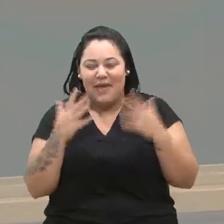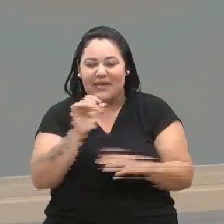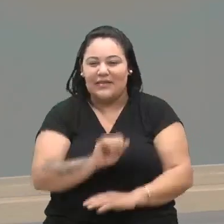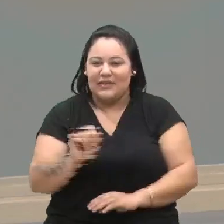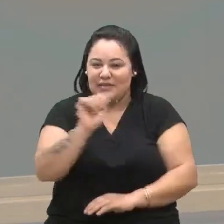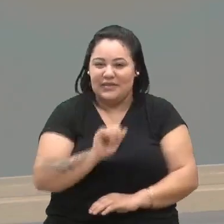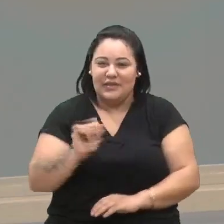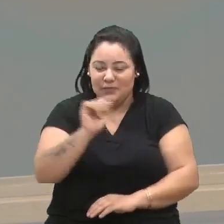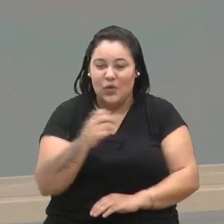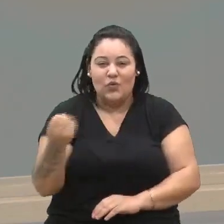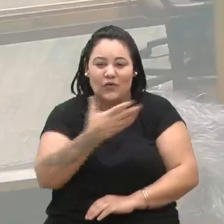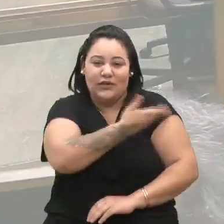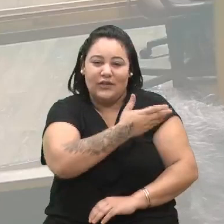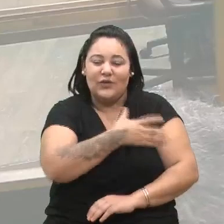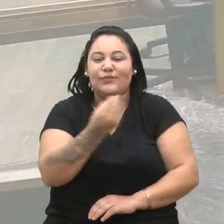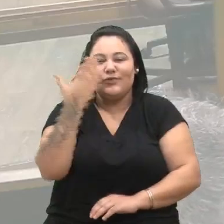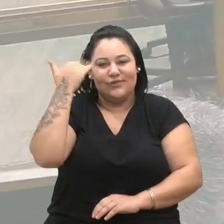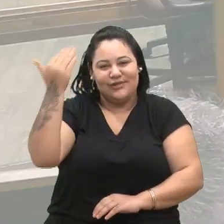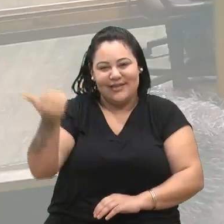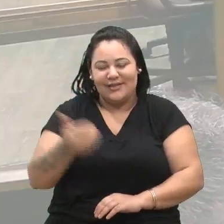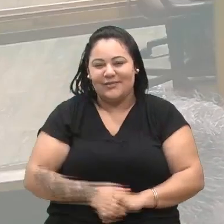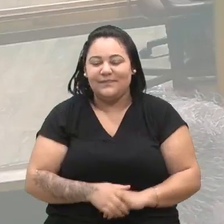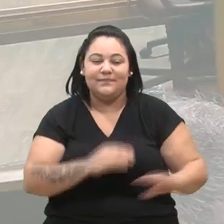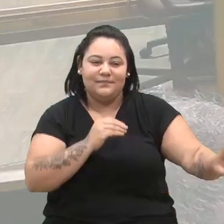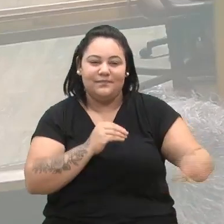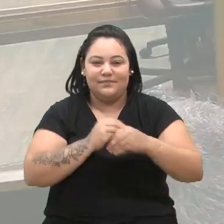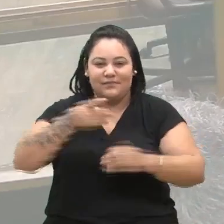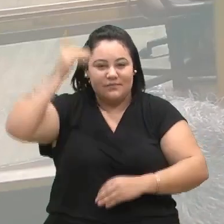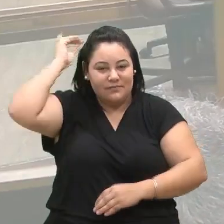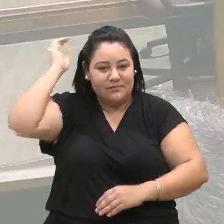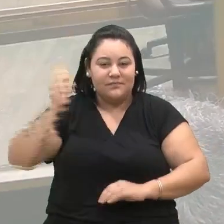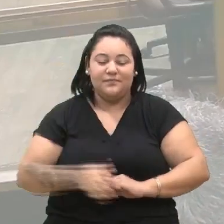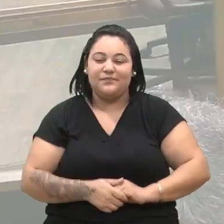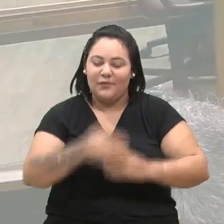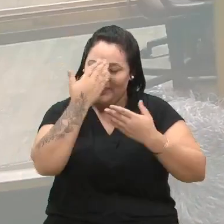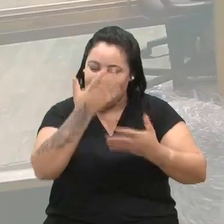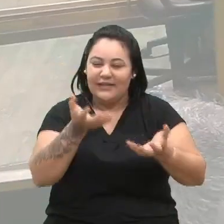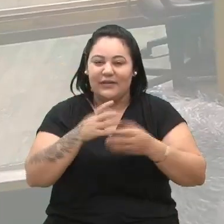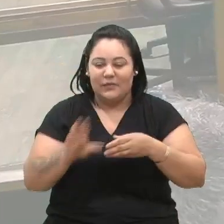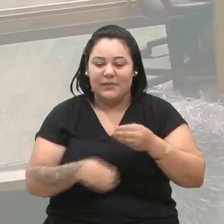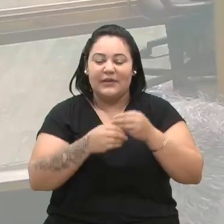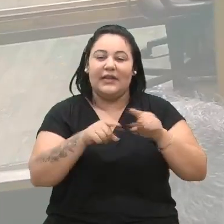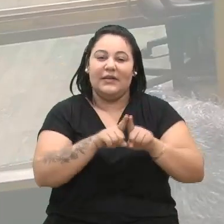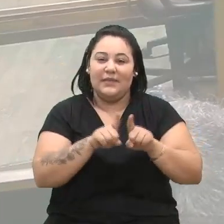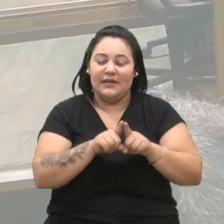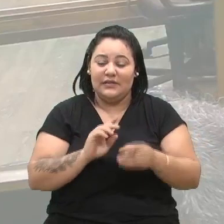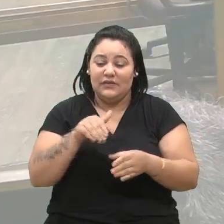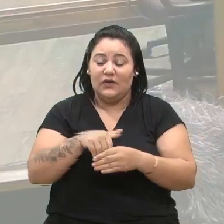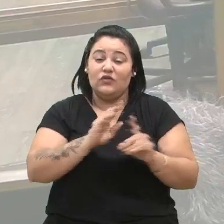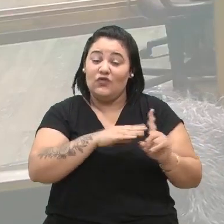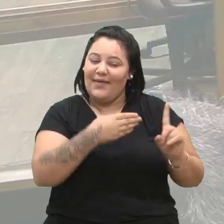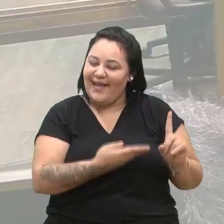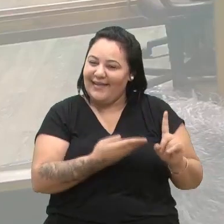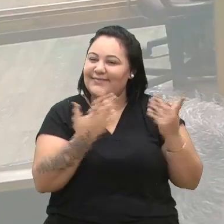novo treinador e muito sucesso. Sua parte, vereador Lucas Gil. Obrigado, vereador. Quero me somar também a esse voto de congratulações.